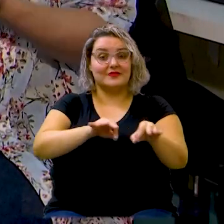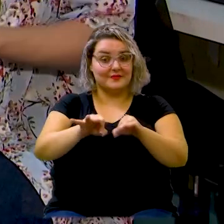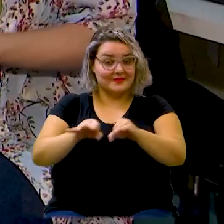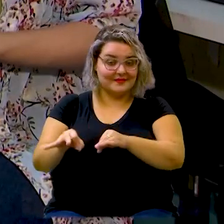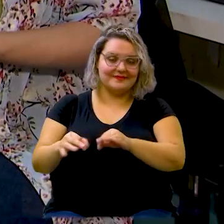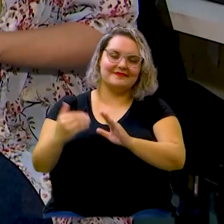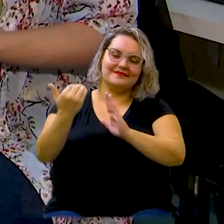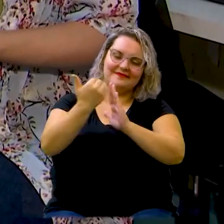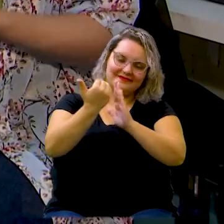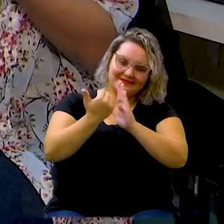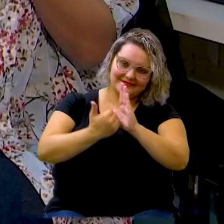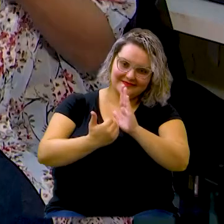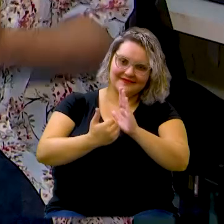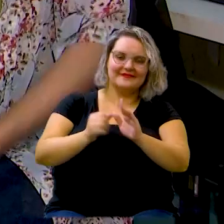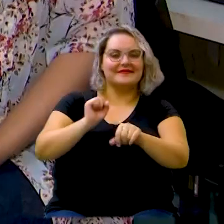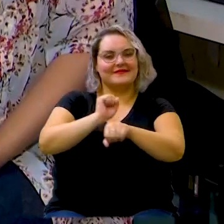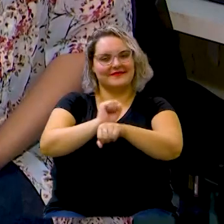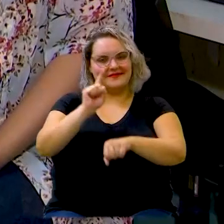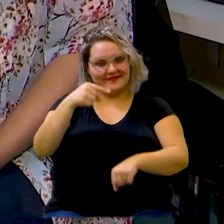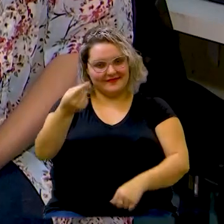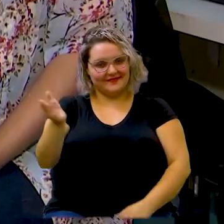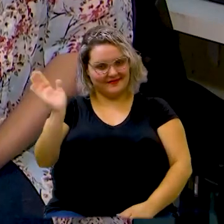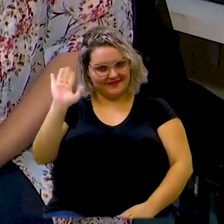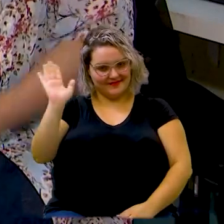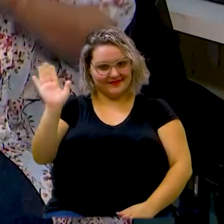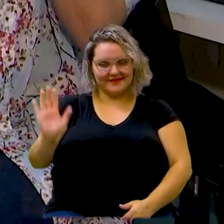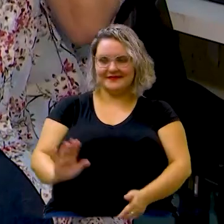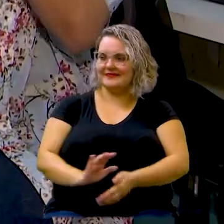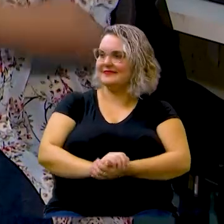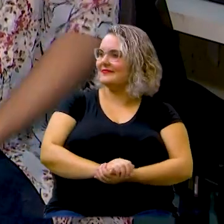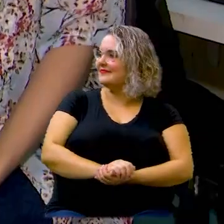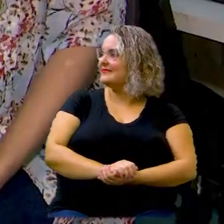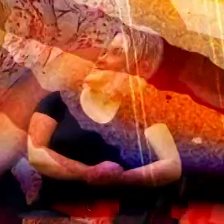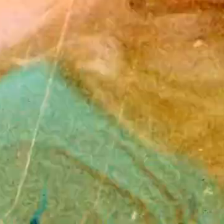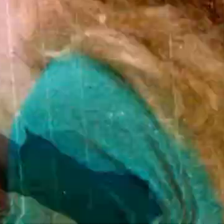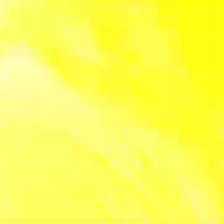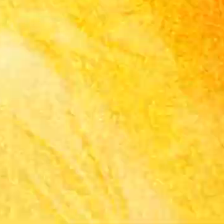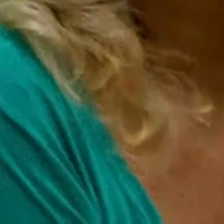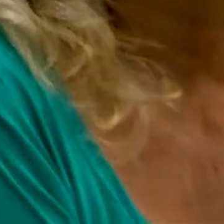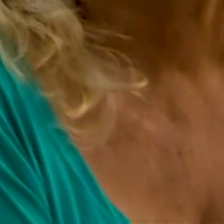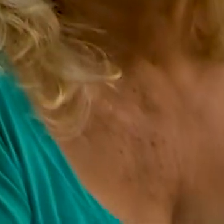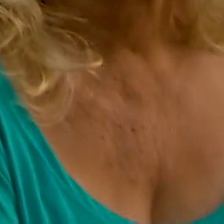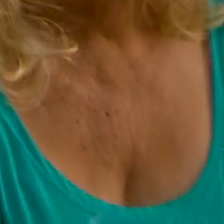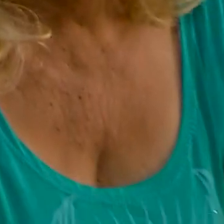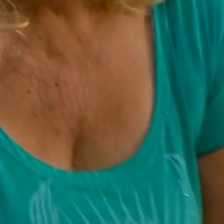quadros da nossa programação e eu aguardo vocês na próxima edição. Tchau, tchau!